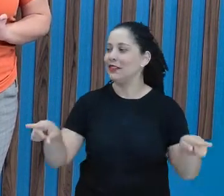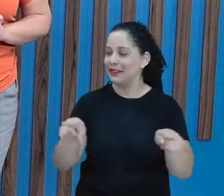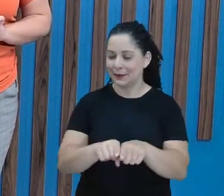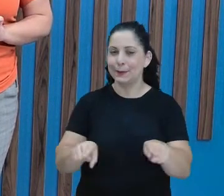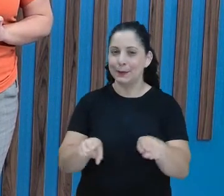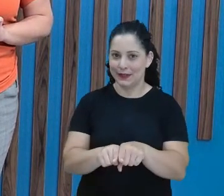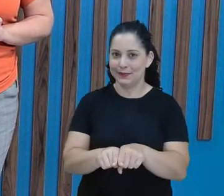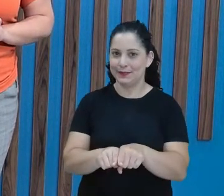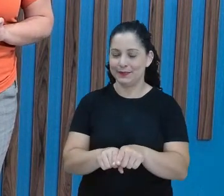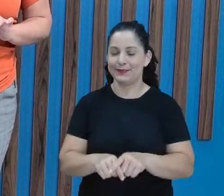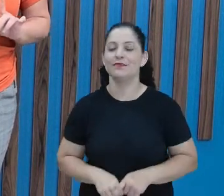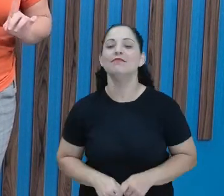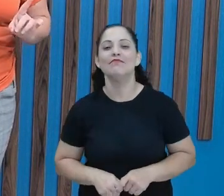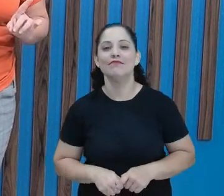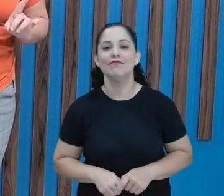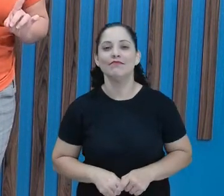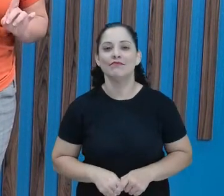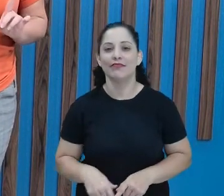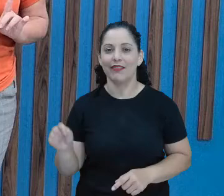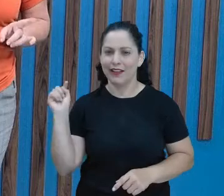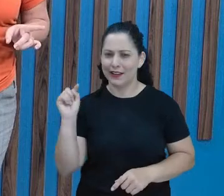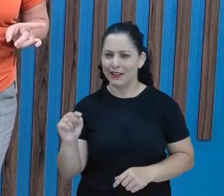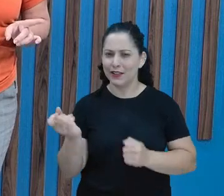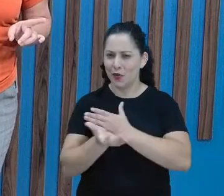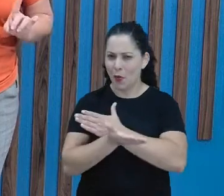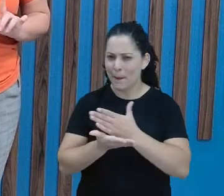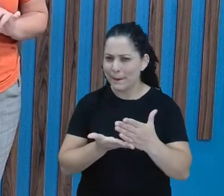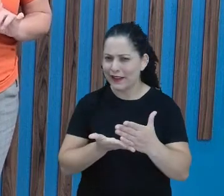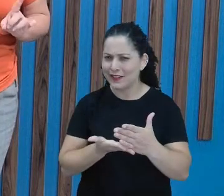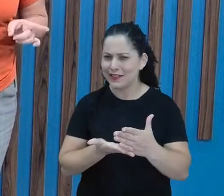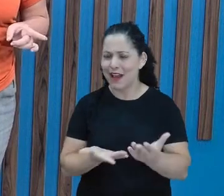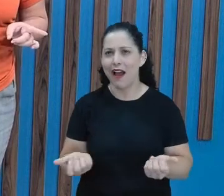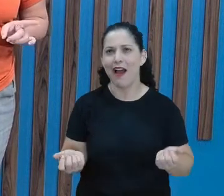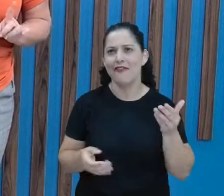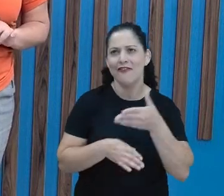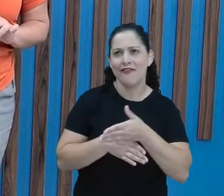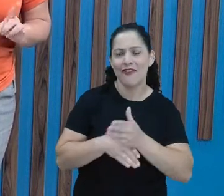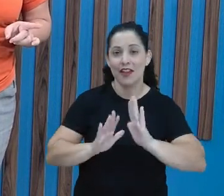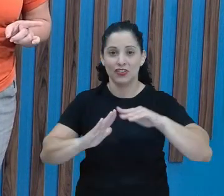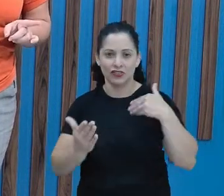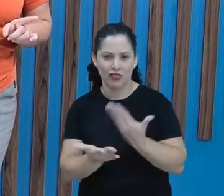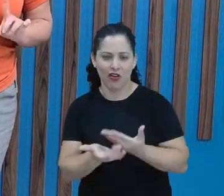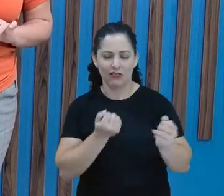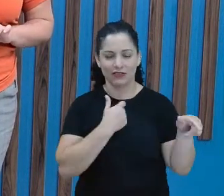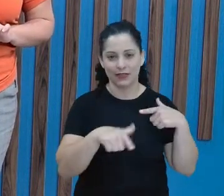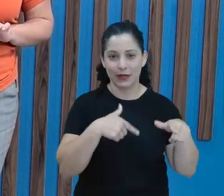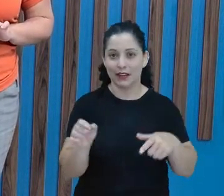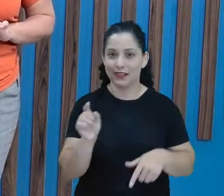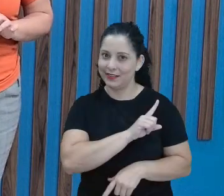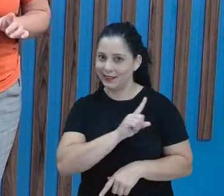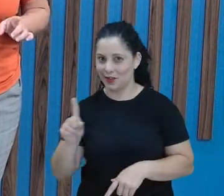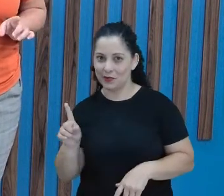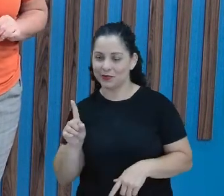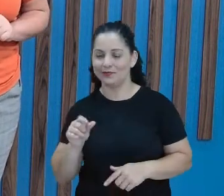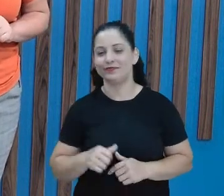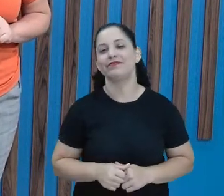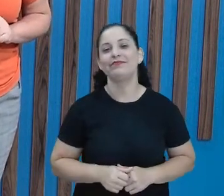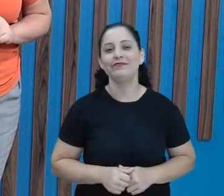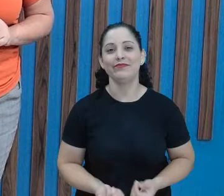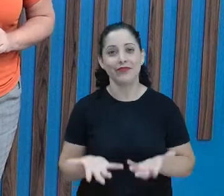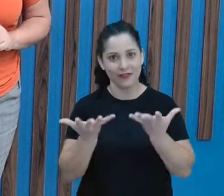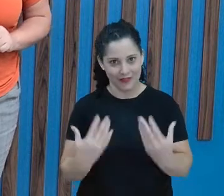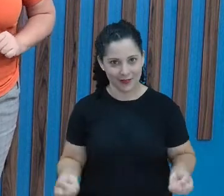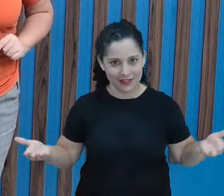Não é o primeiro dia da semana, não é aquele que a gente começa o dia que vai para a escola, o dia que começa a trabalhar, não é. Vamos